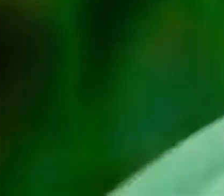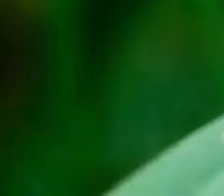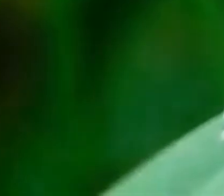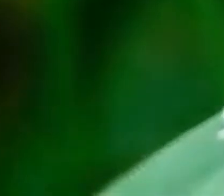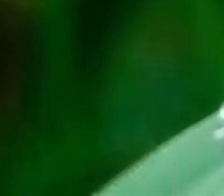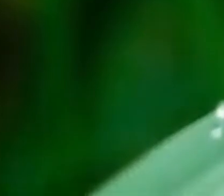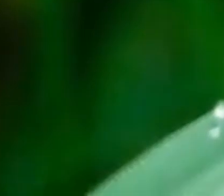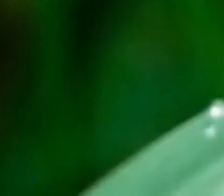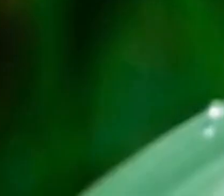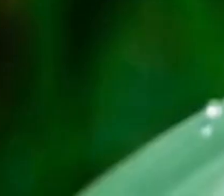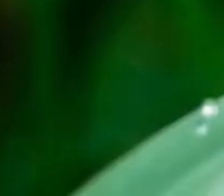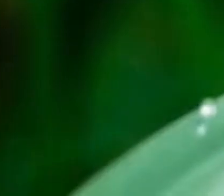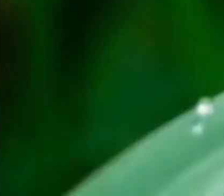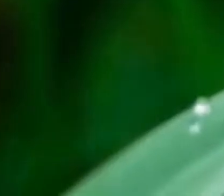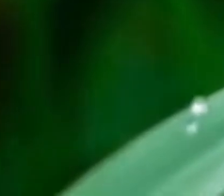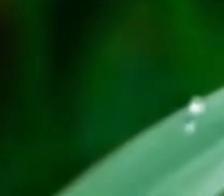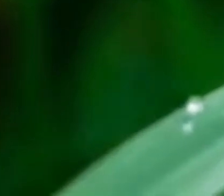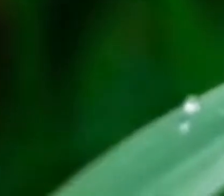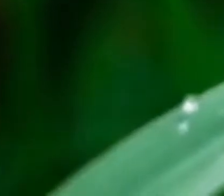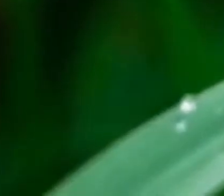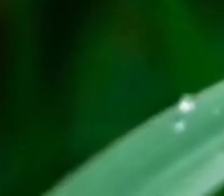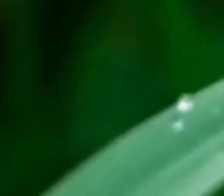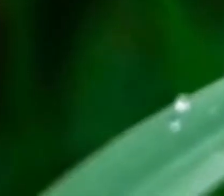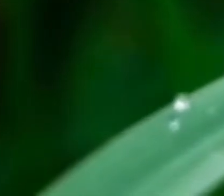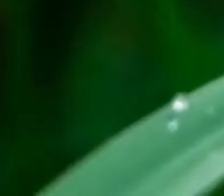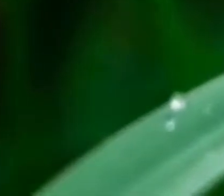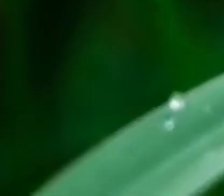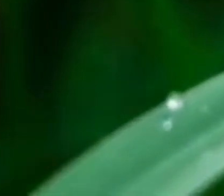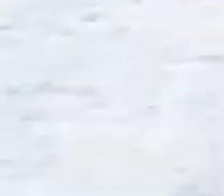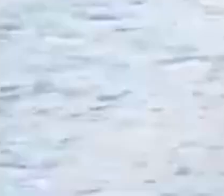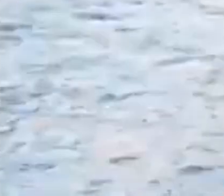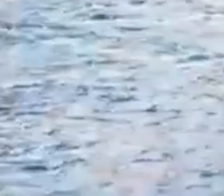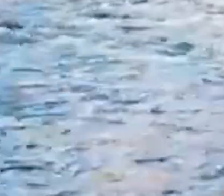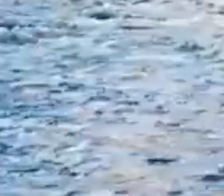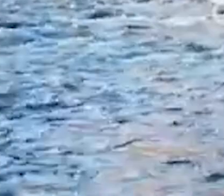E leva tudo que fomos a cada hora,